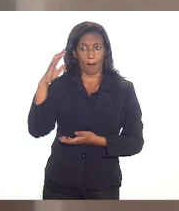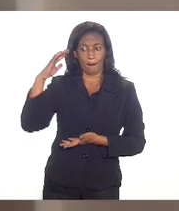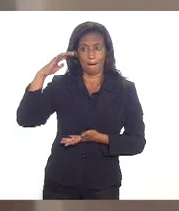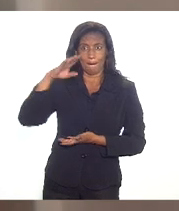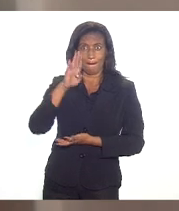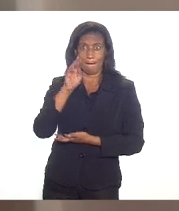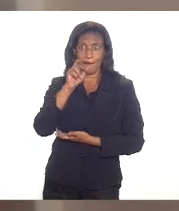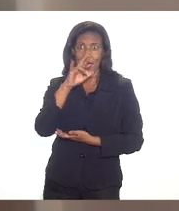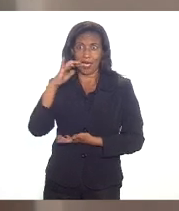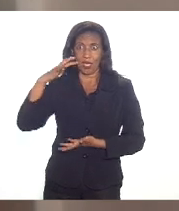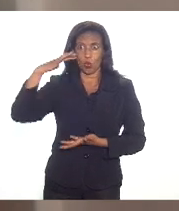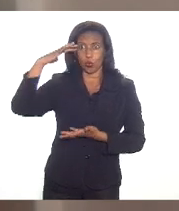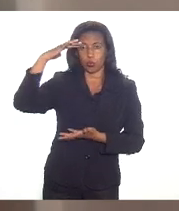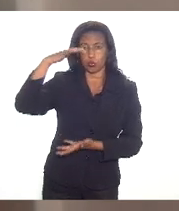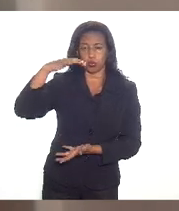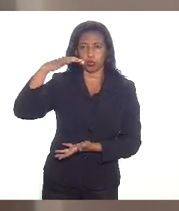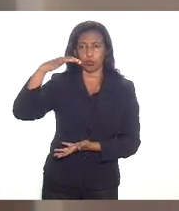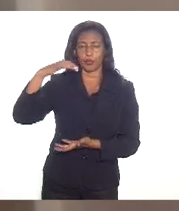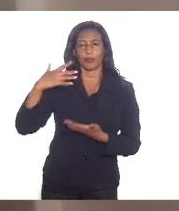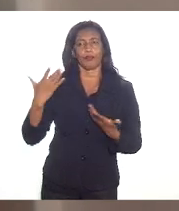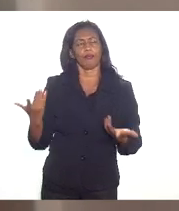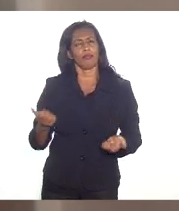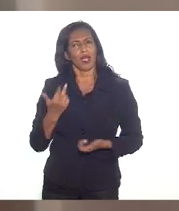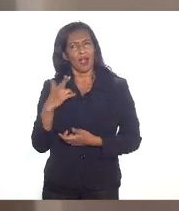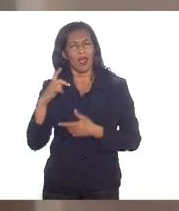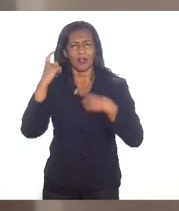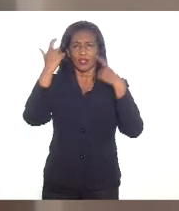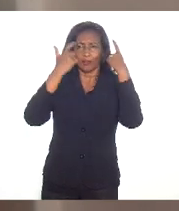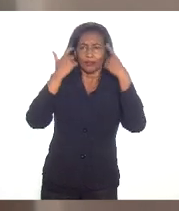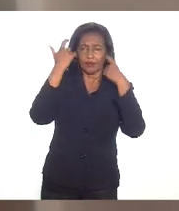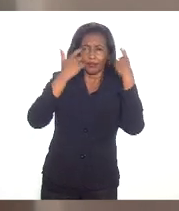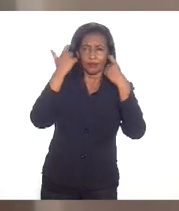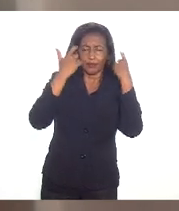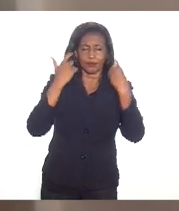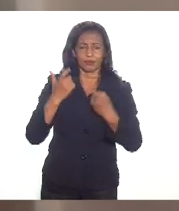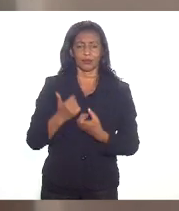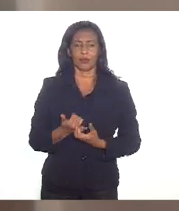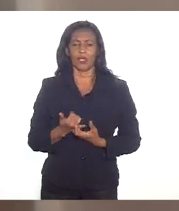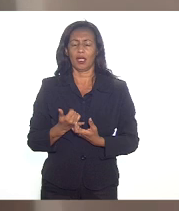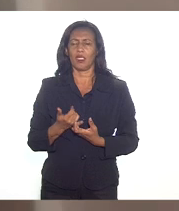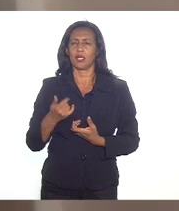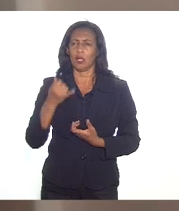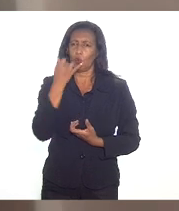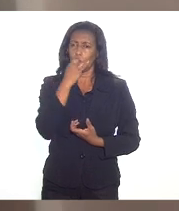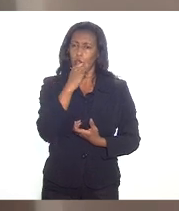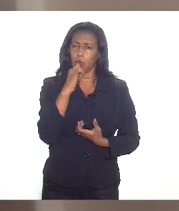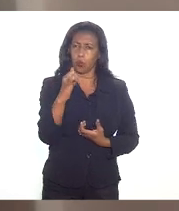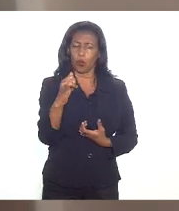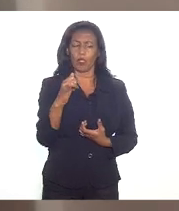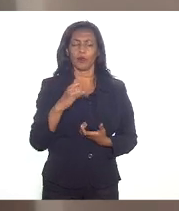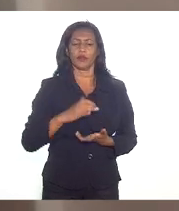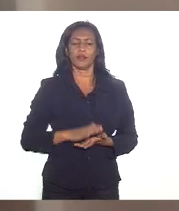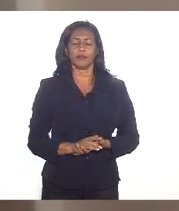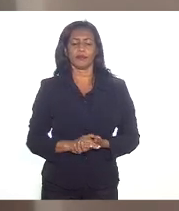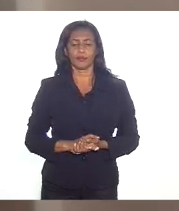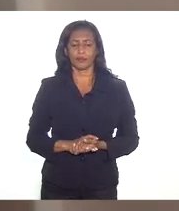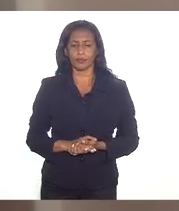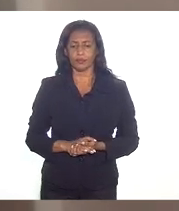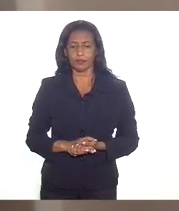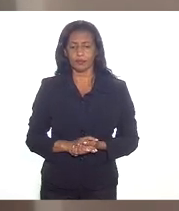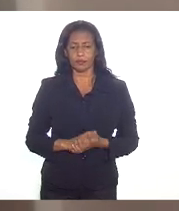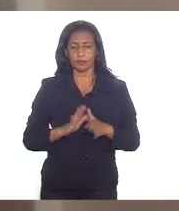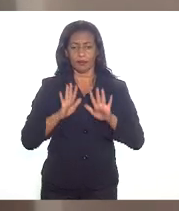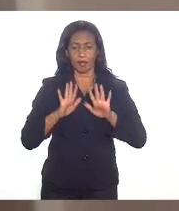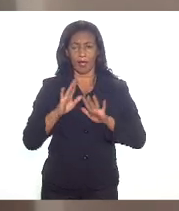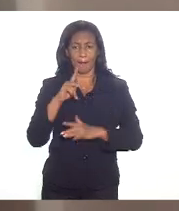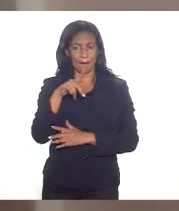barril. Então, o pré-sal, claro que a gente tem que ter preocupação com a matriz energética, com a transição energética, mas o